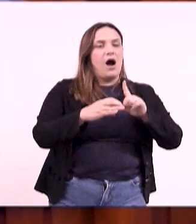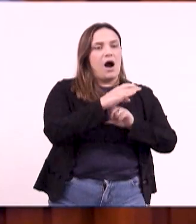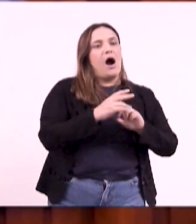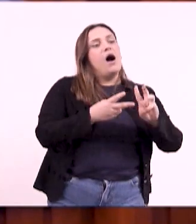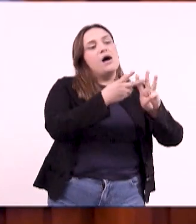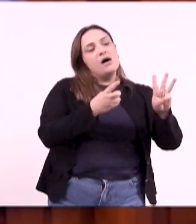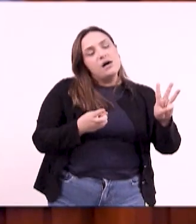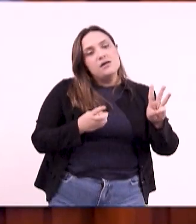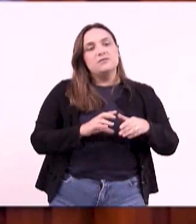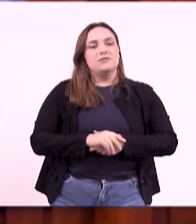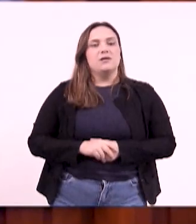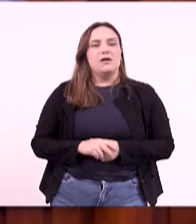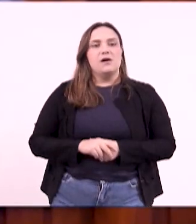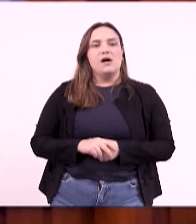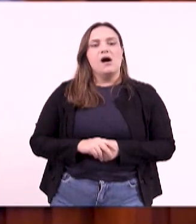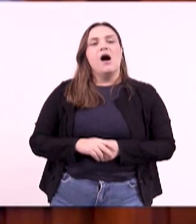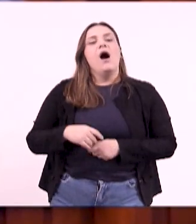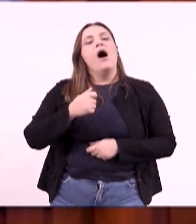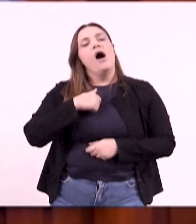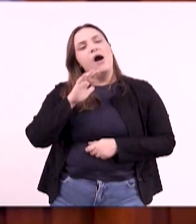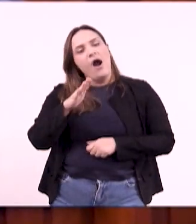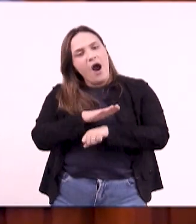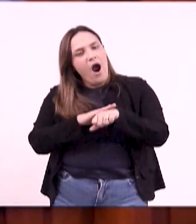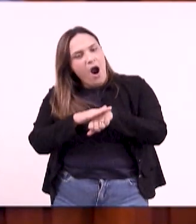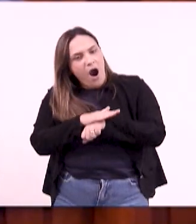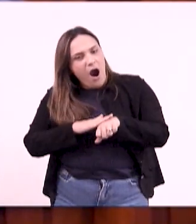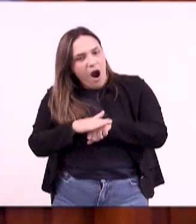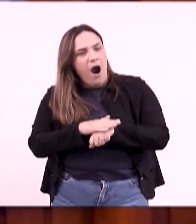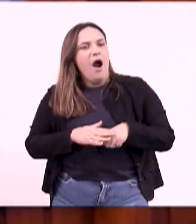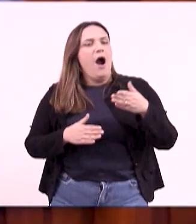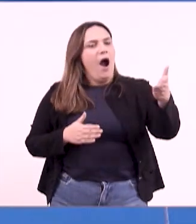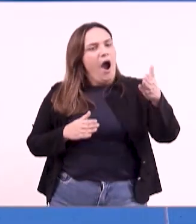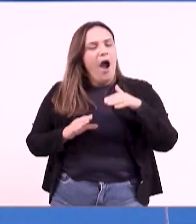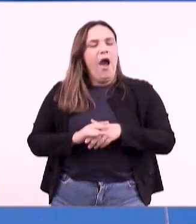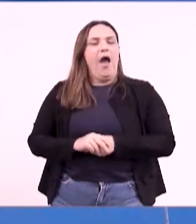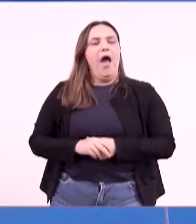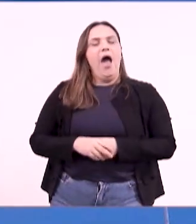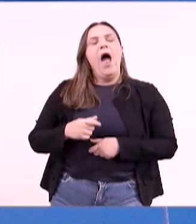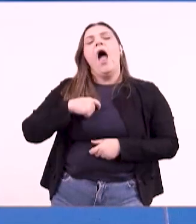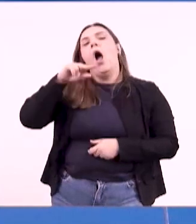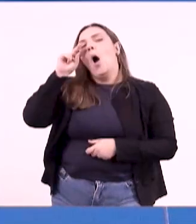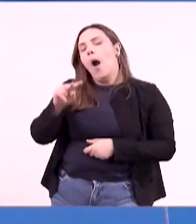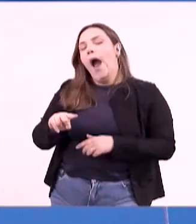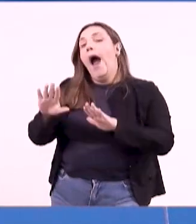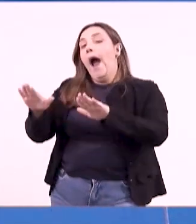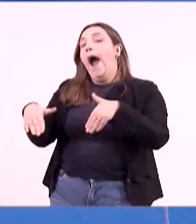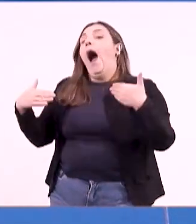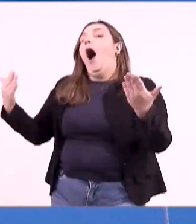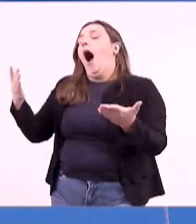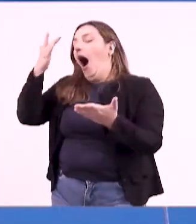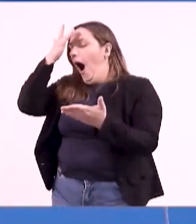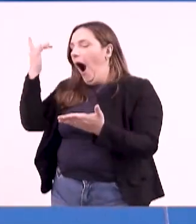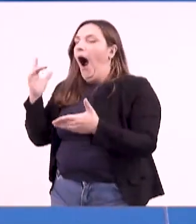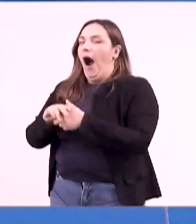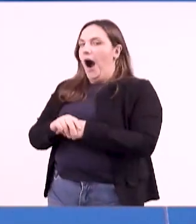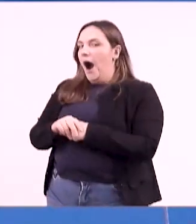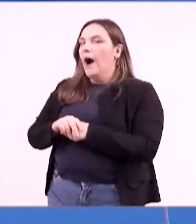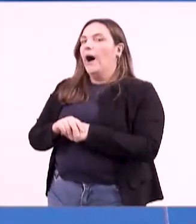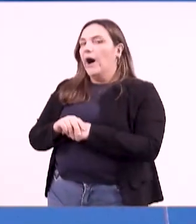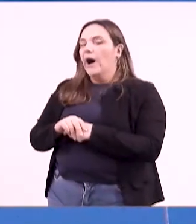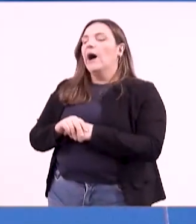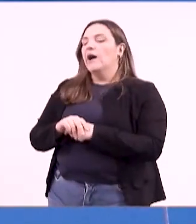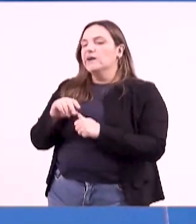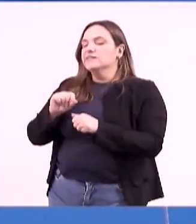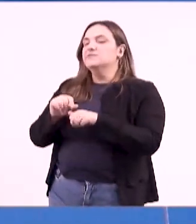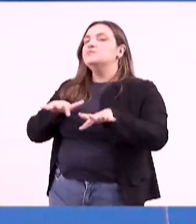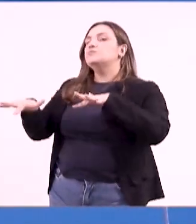indígena. Eu tenho conversado muito ali, tenho visto quem são as pessoas que estão fazendo